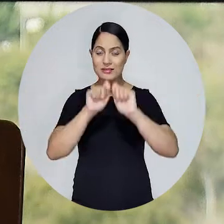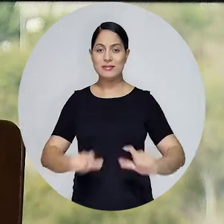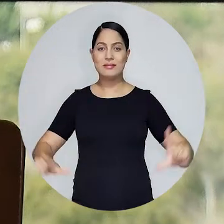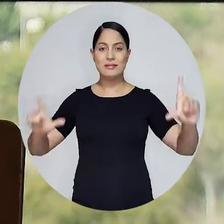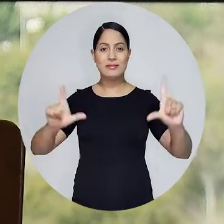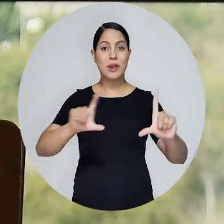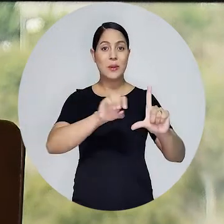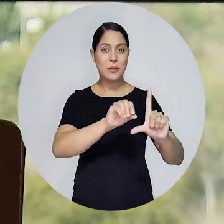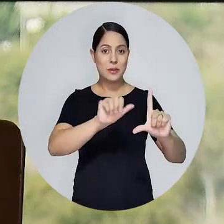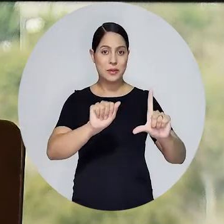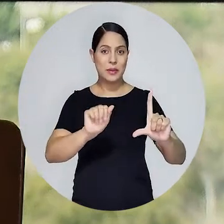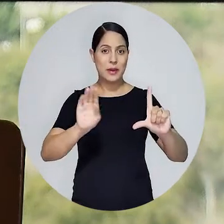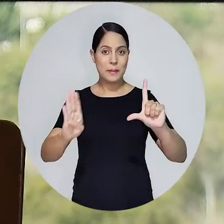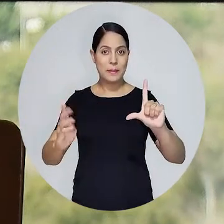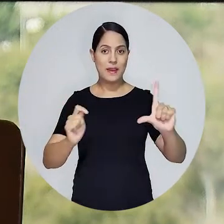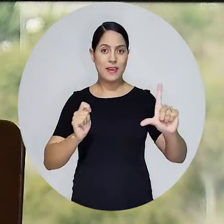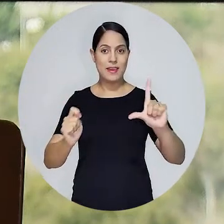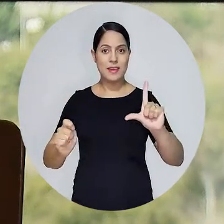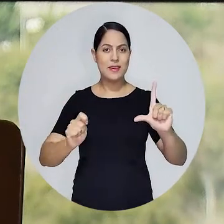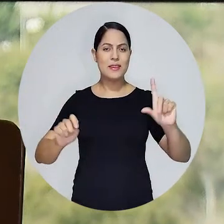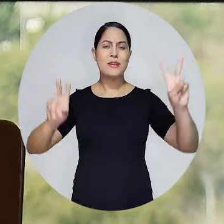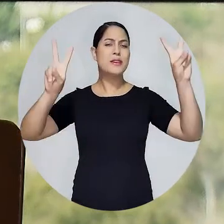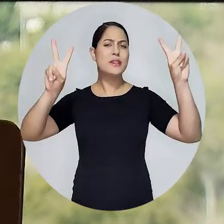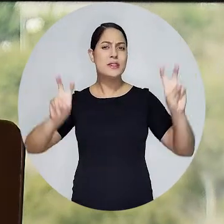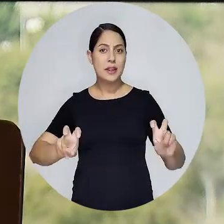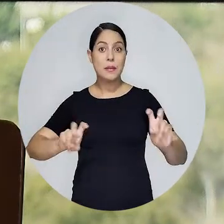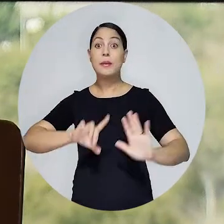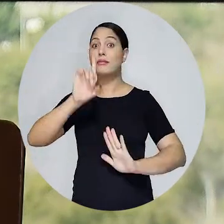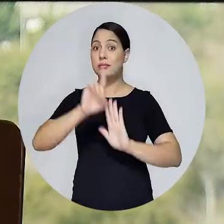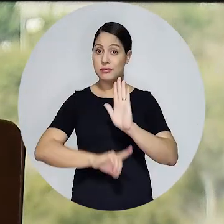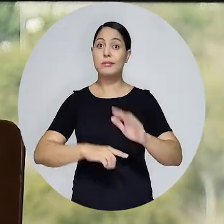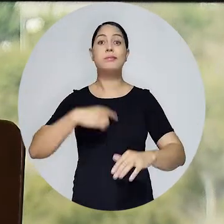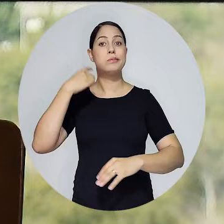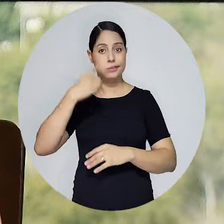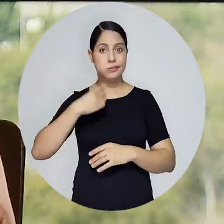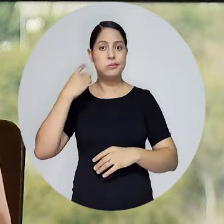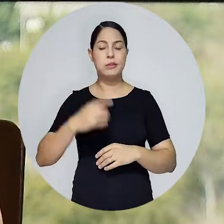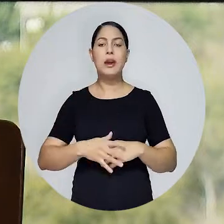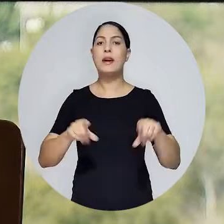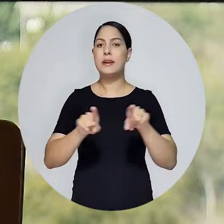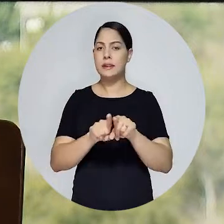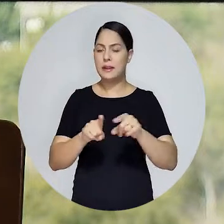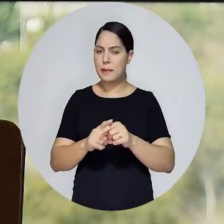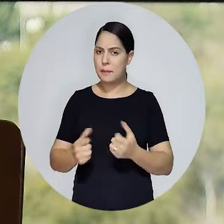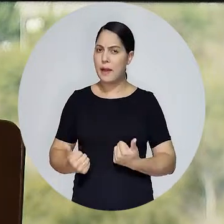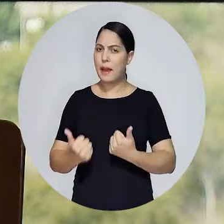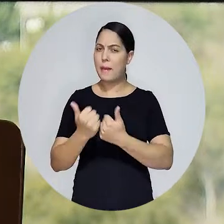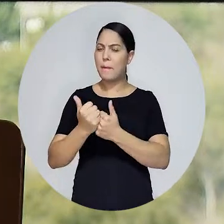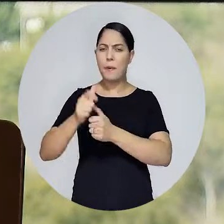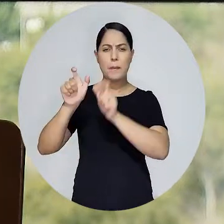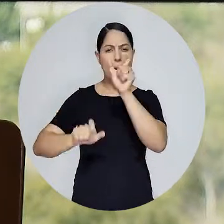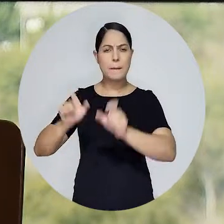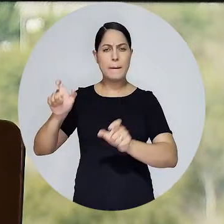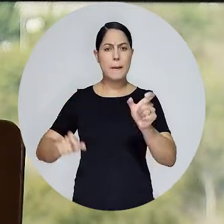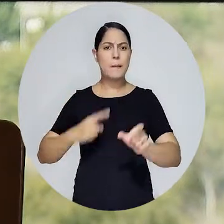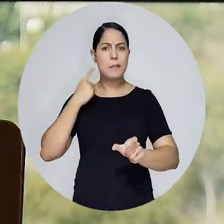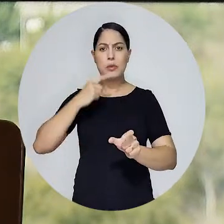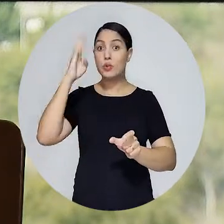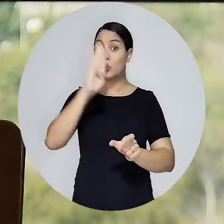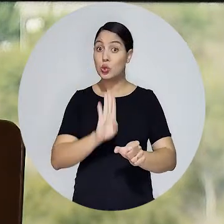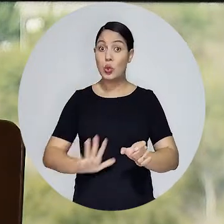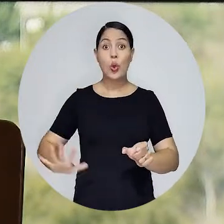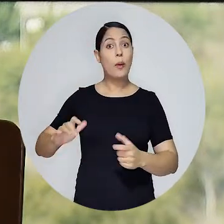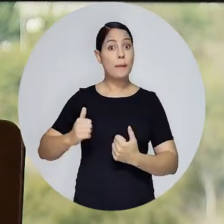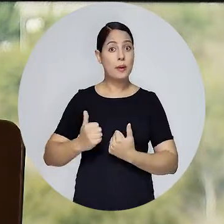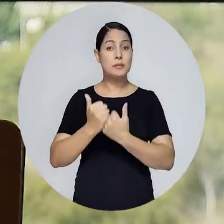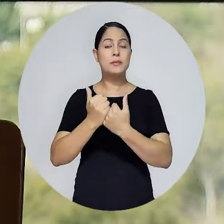Olá, no programa de hoje nós vamos falar sobre as prerrogativas da advocacia, desagravos em favor dos advogados e advogadas de